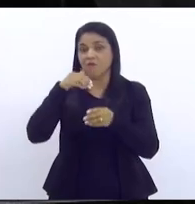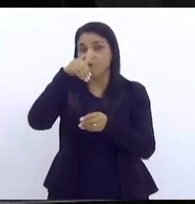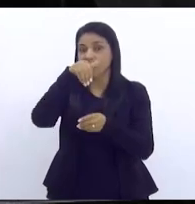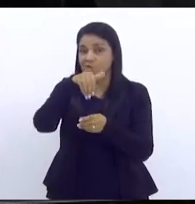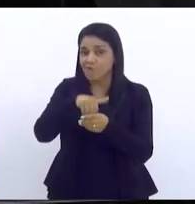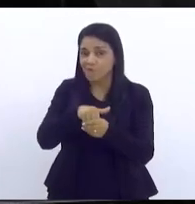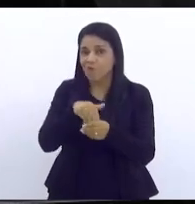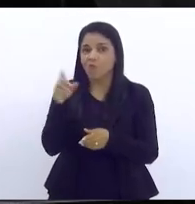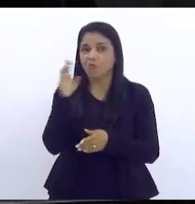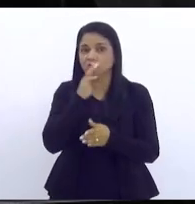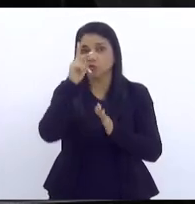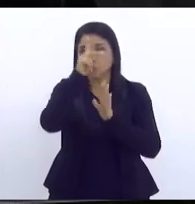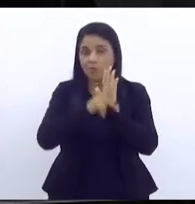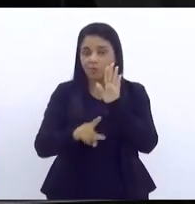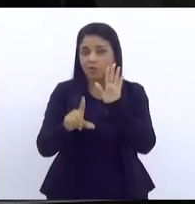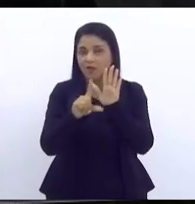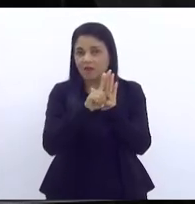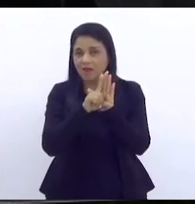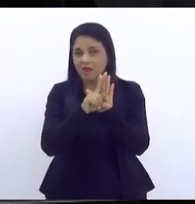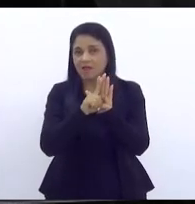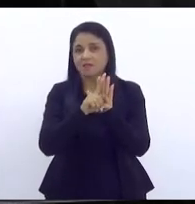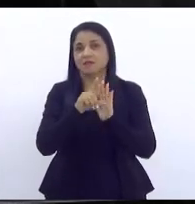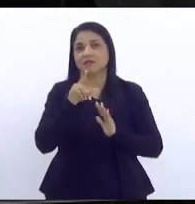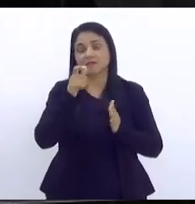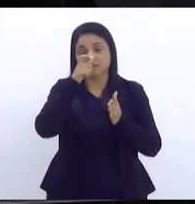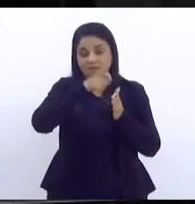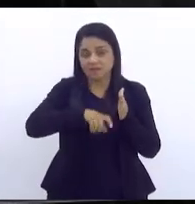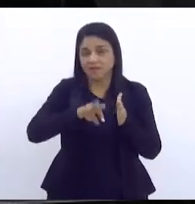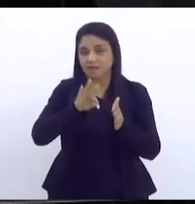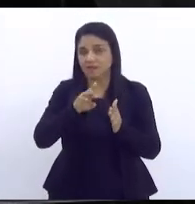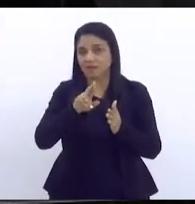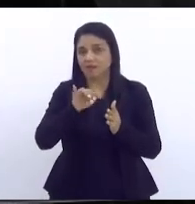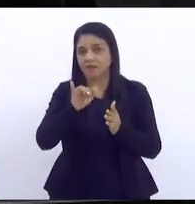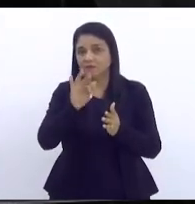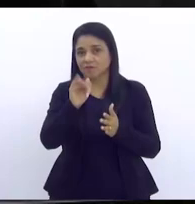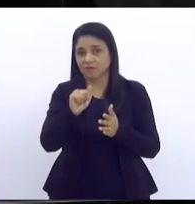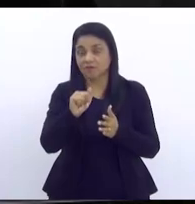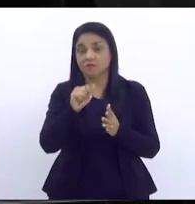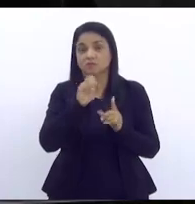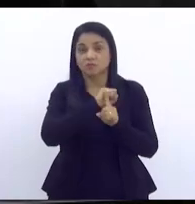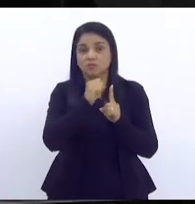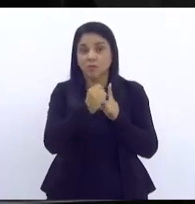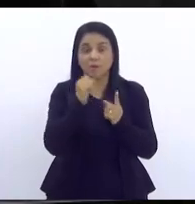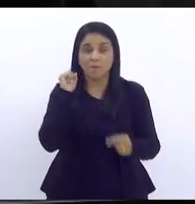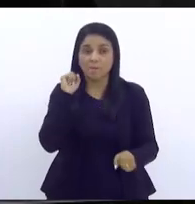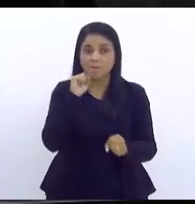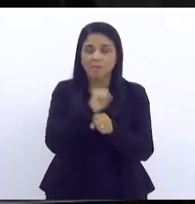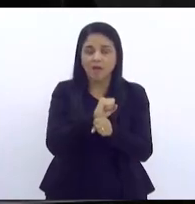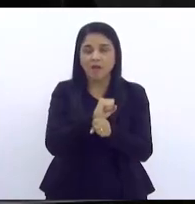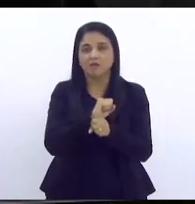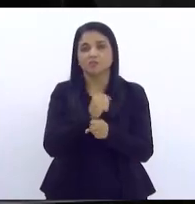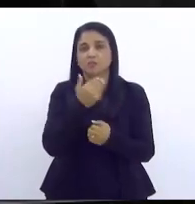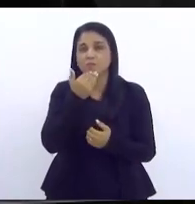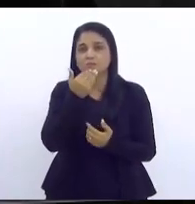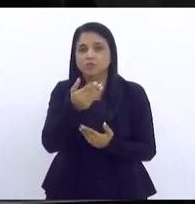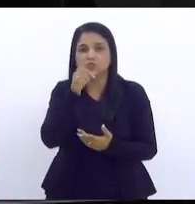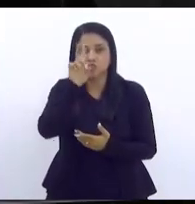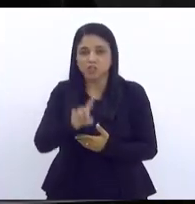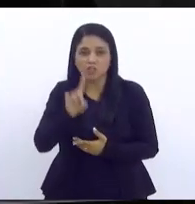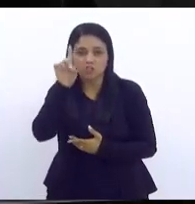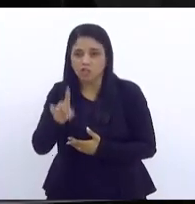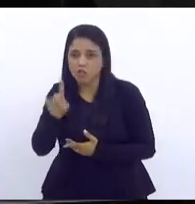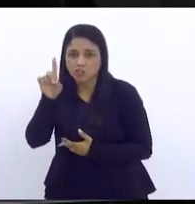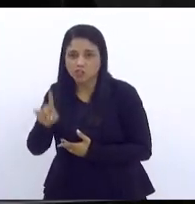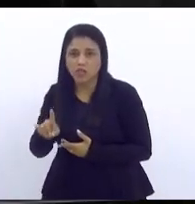a o projeto de lei da tarifa social pra gente parar de ficar correndo atrás de direito que que já é